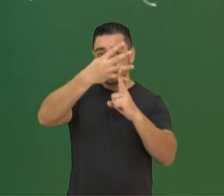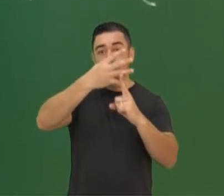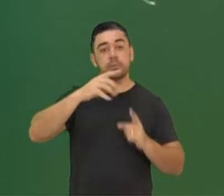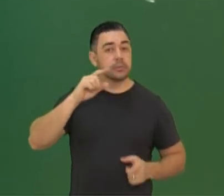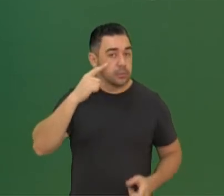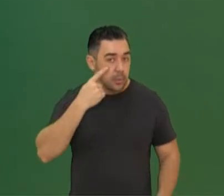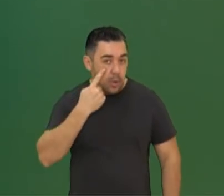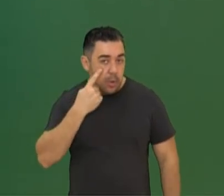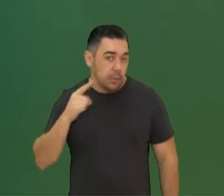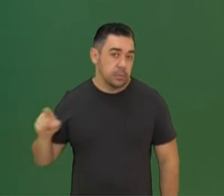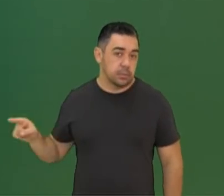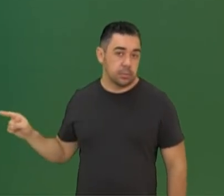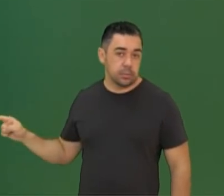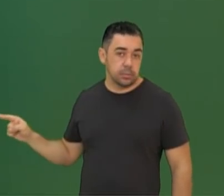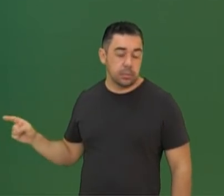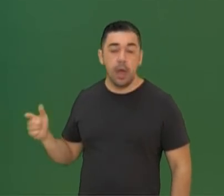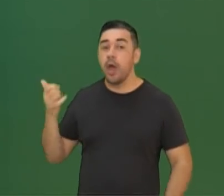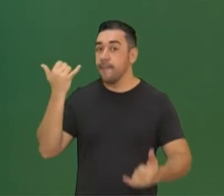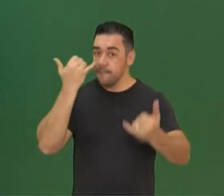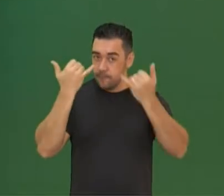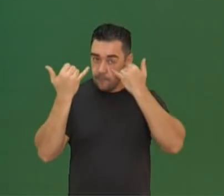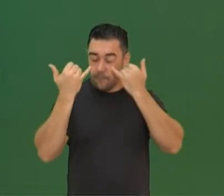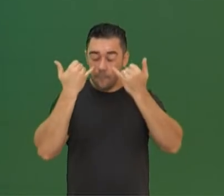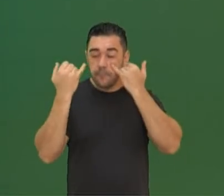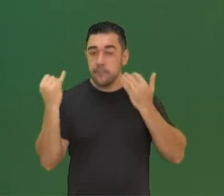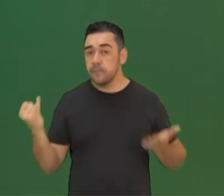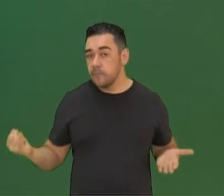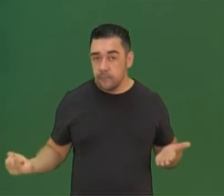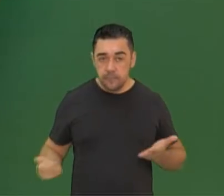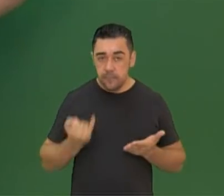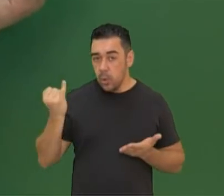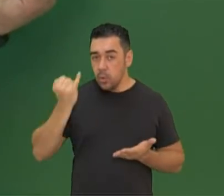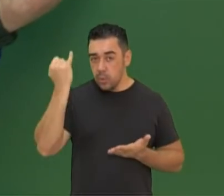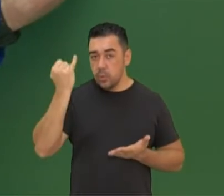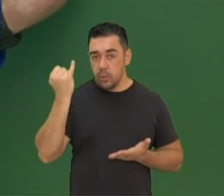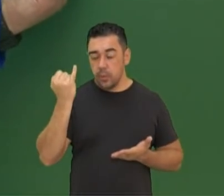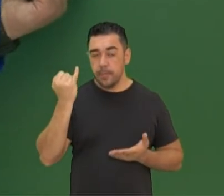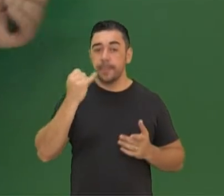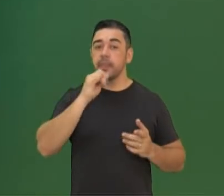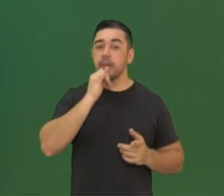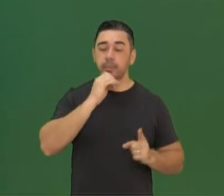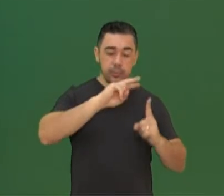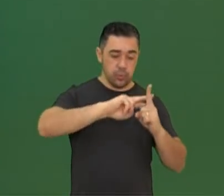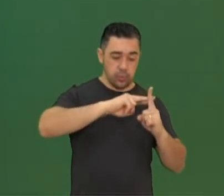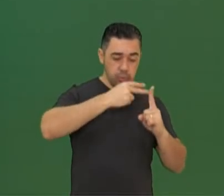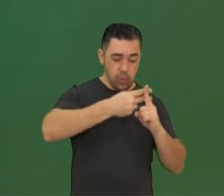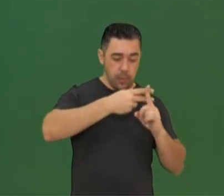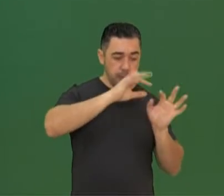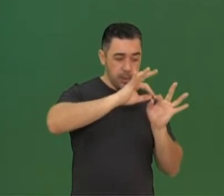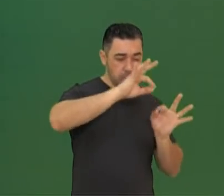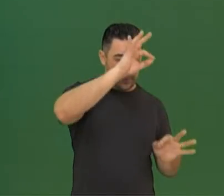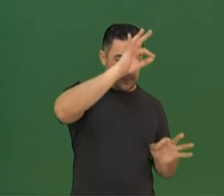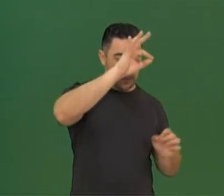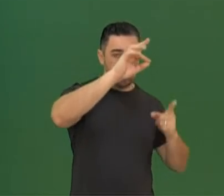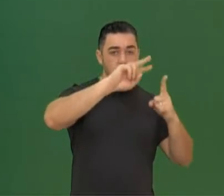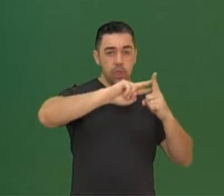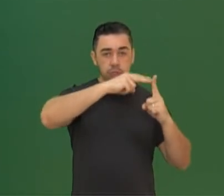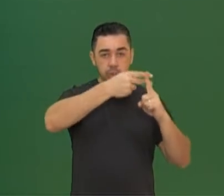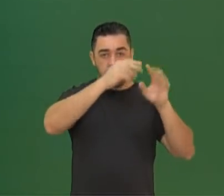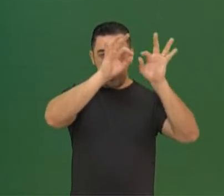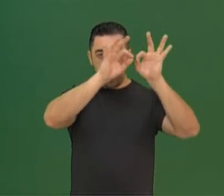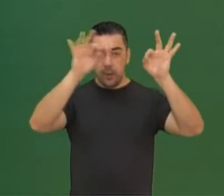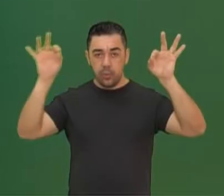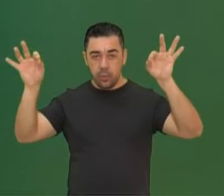Então, essa é uma informação bastante importante. Se eu dobrar o comprimento e dobrar a largura, o que